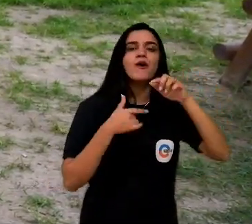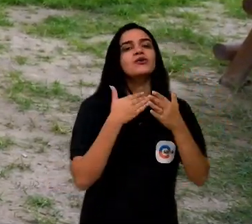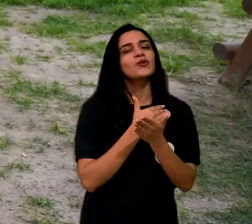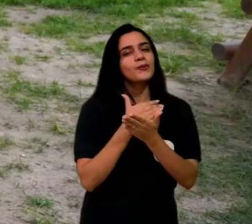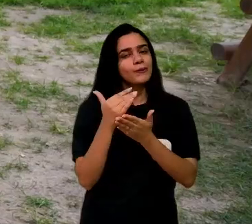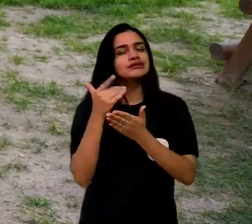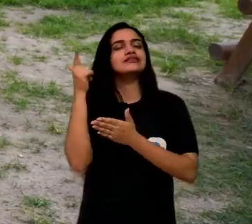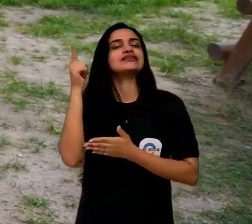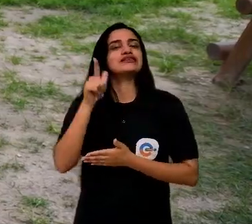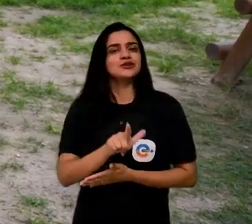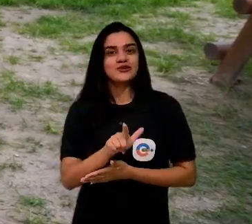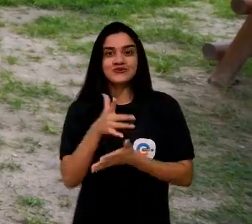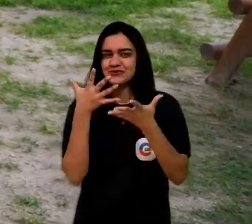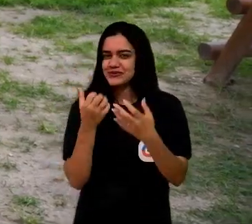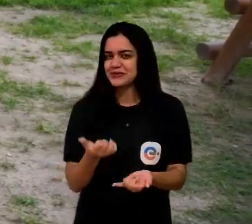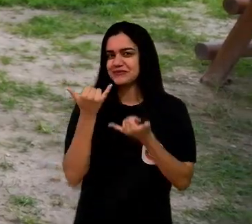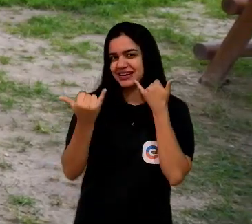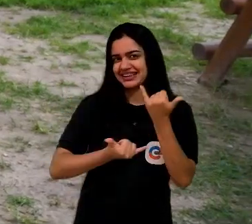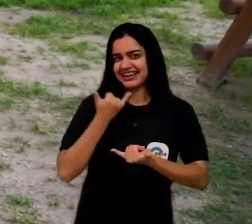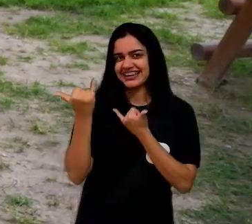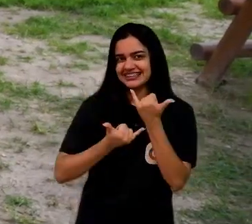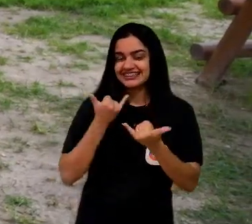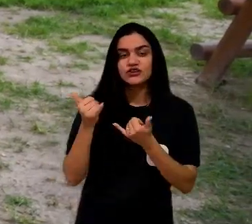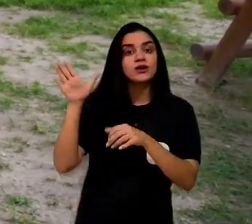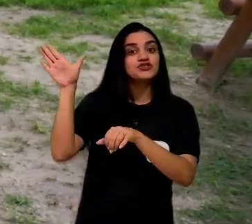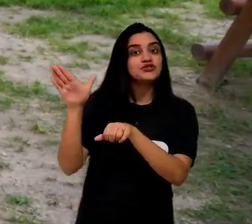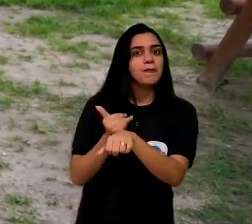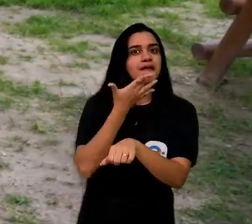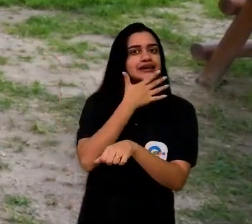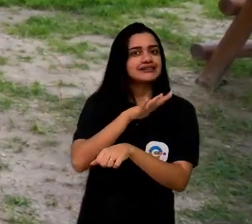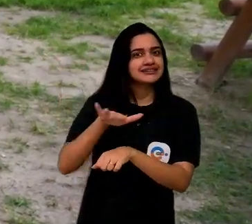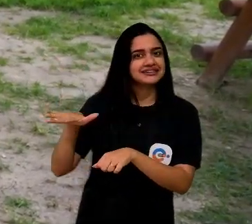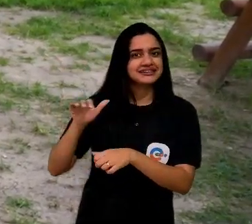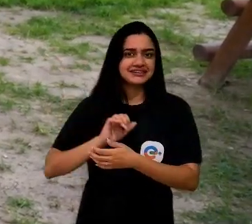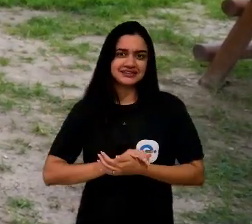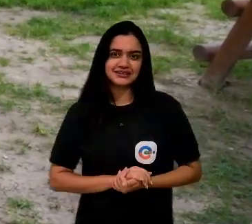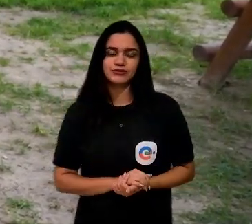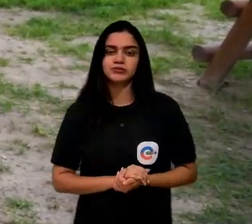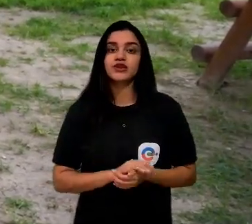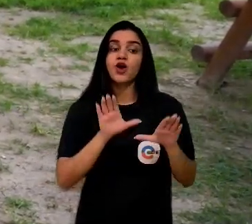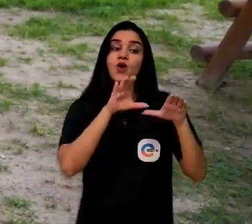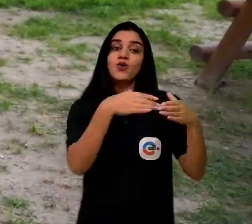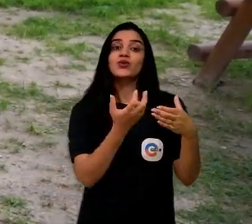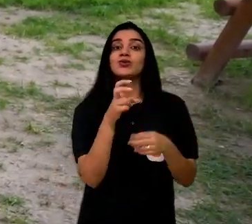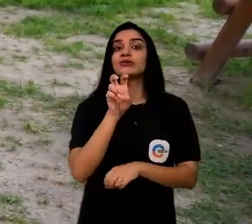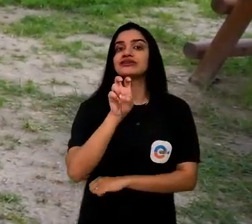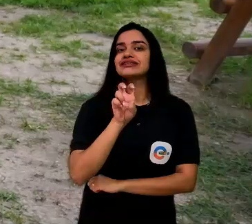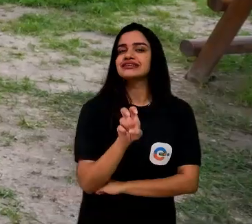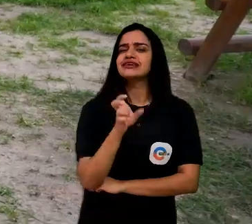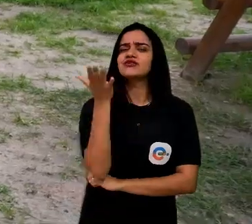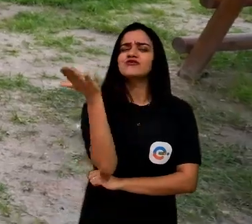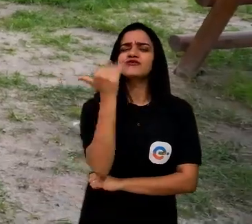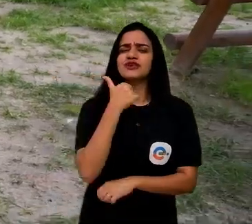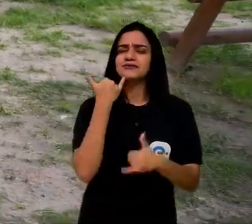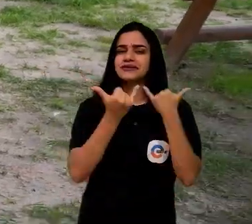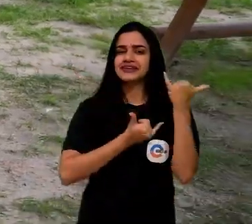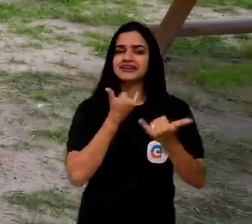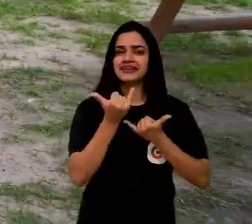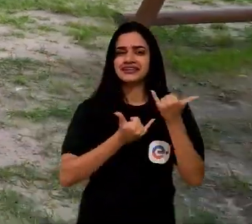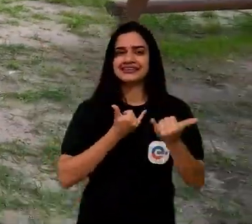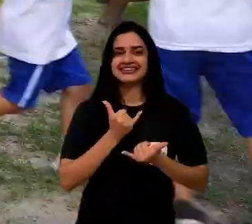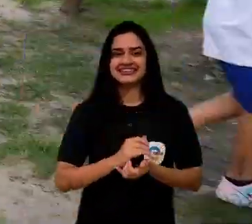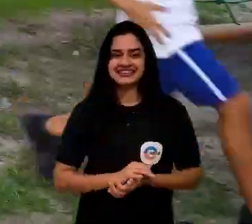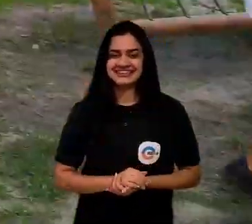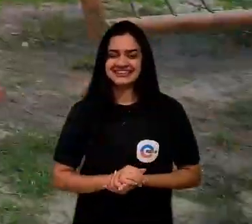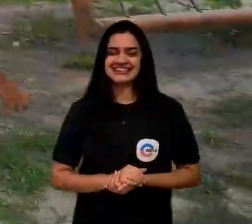aí, vamos brincar? Vamos chamar as crianças? Grupo 5, vamos brincar!